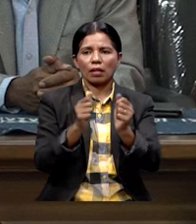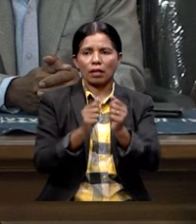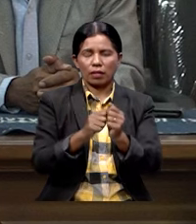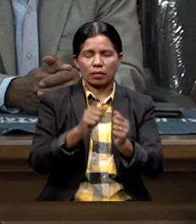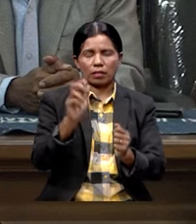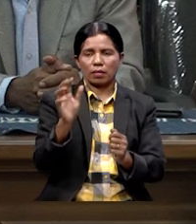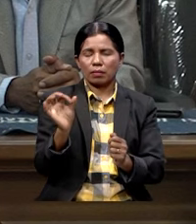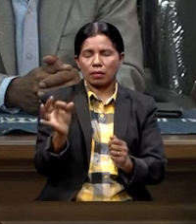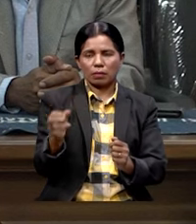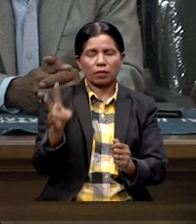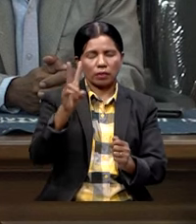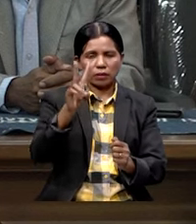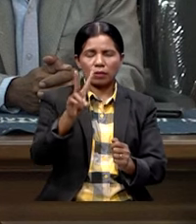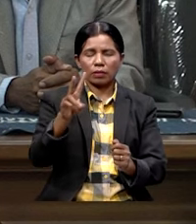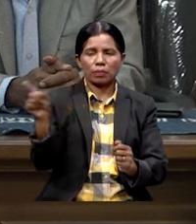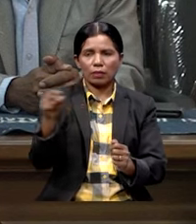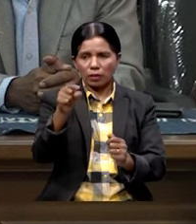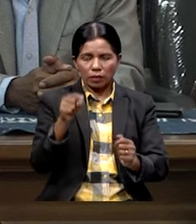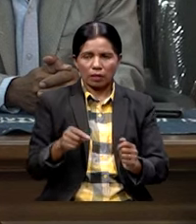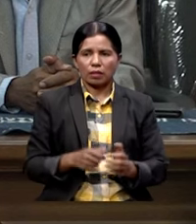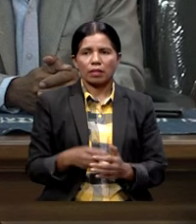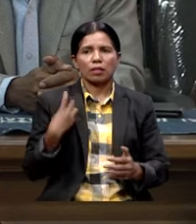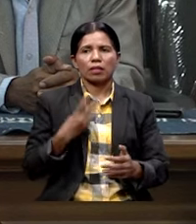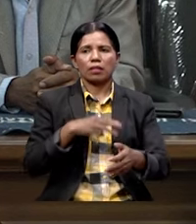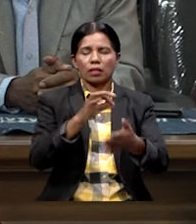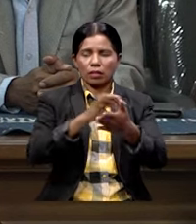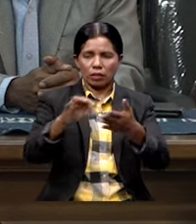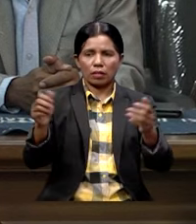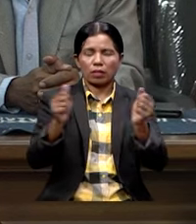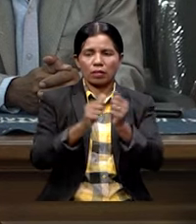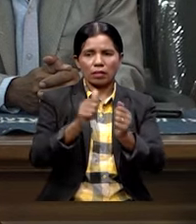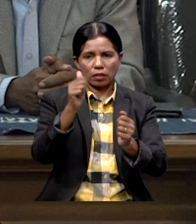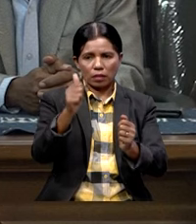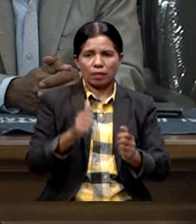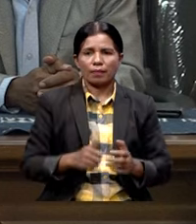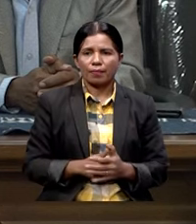2,52%. Significa que o CLIU, se está sura entre 0 a